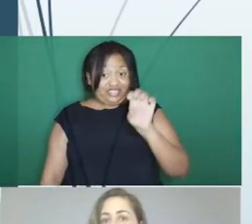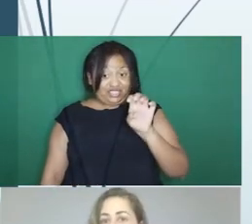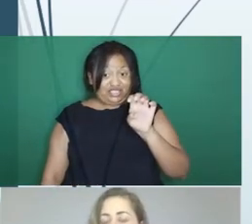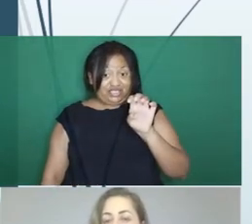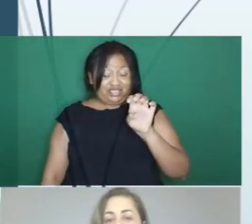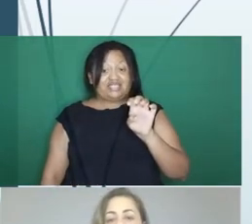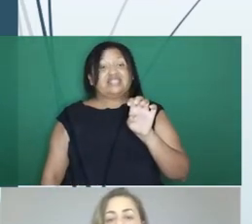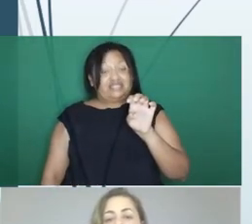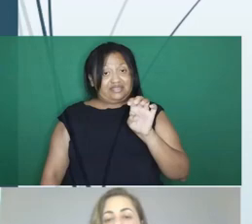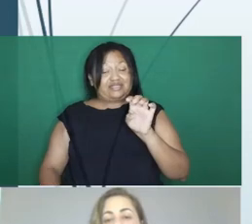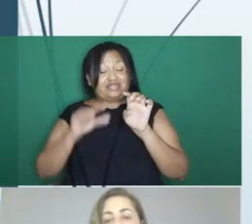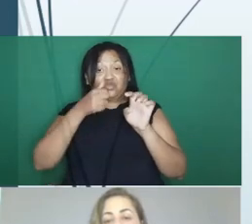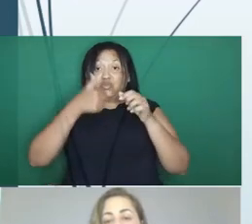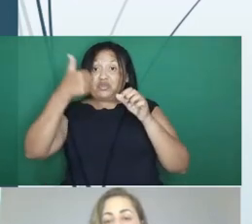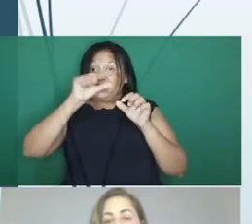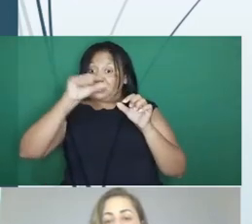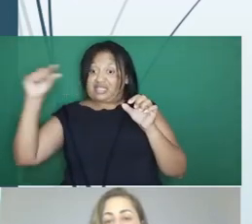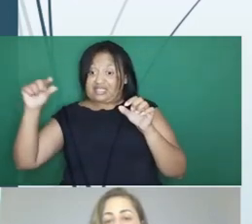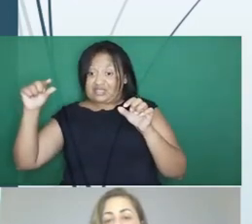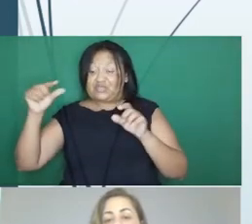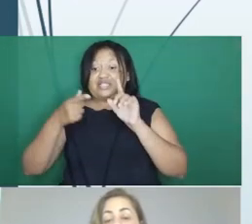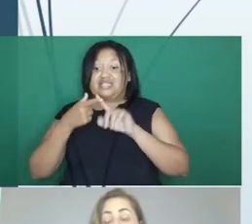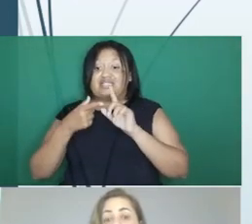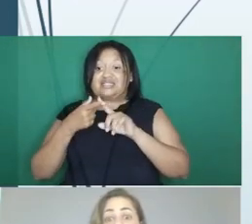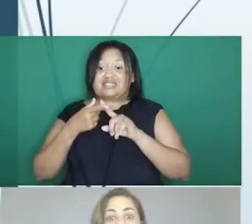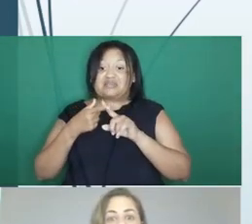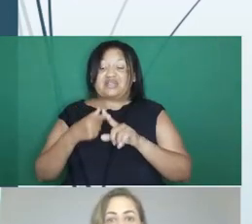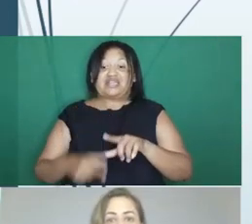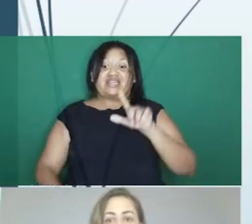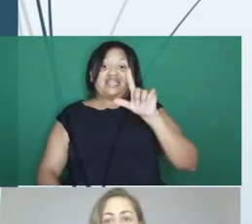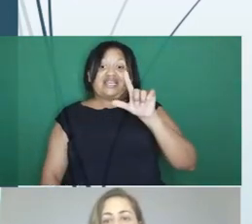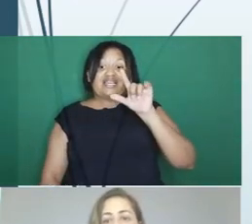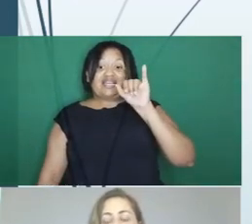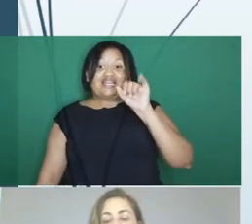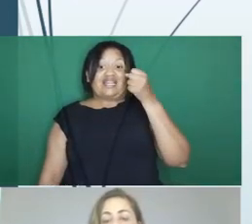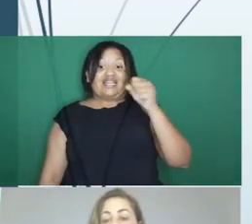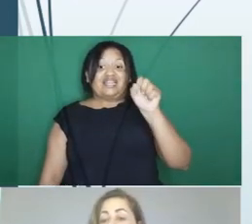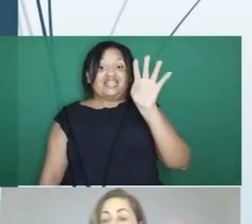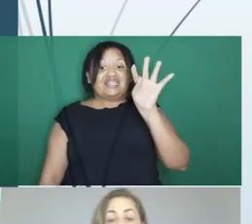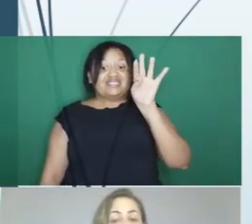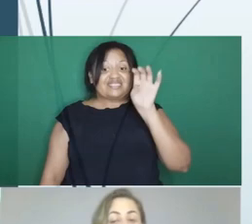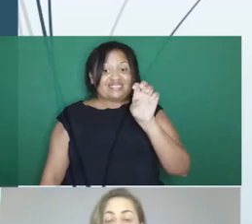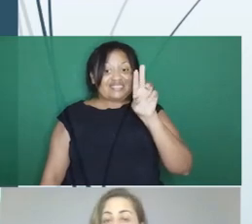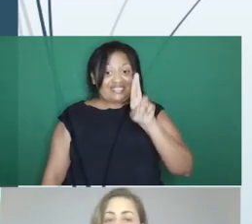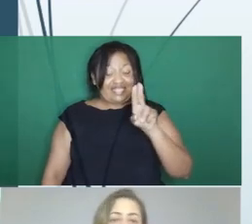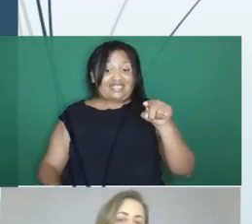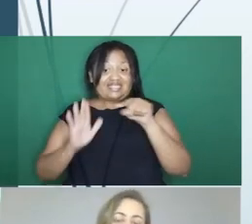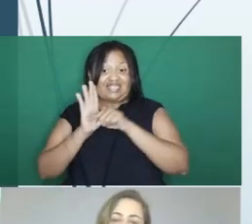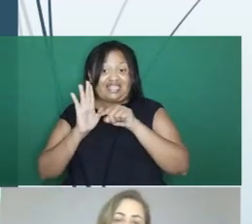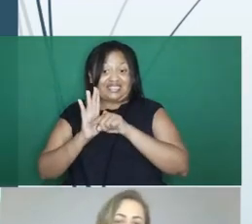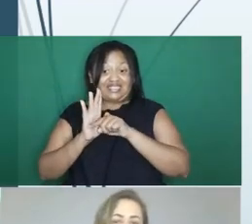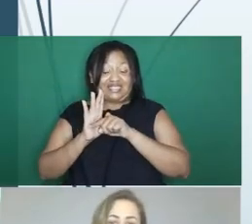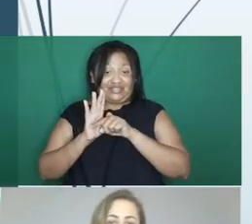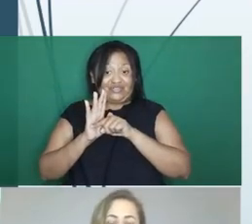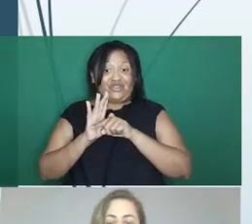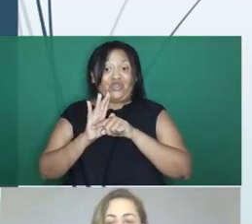escrevendo e o verbo lista na forma negativa porque ele tá dizendo que não escuta uma